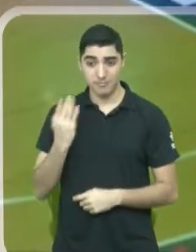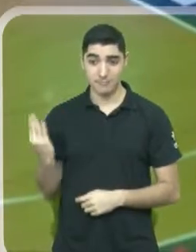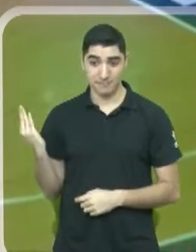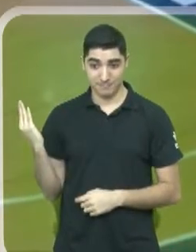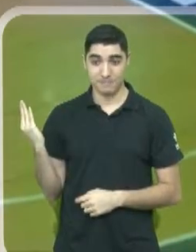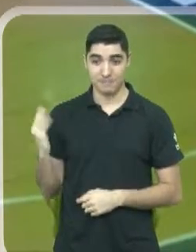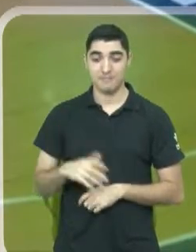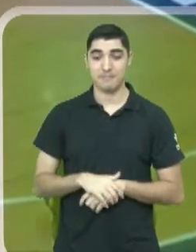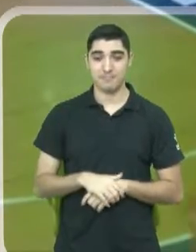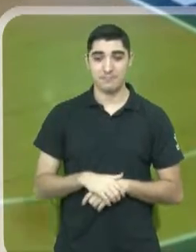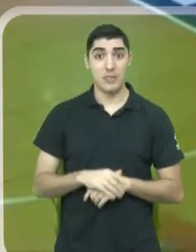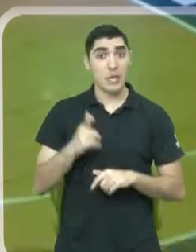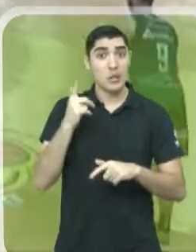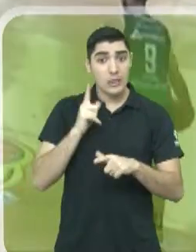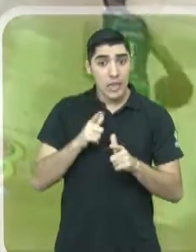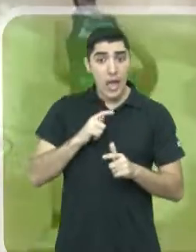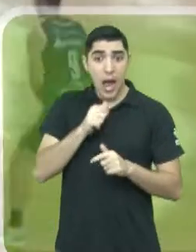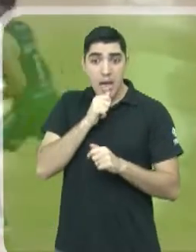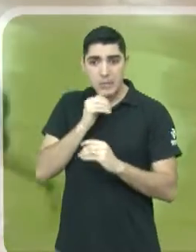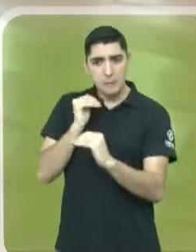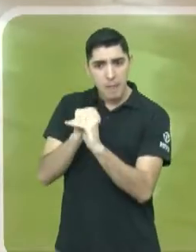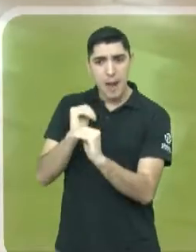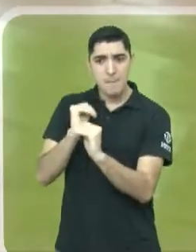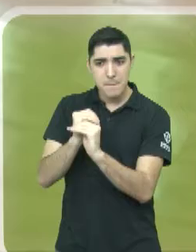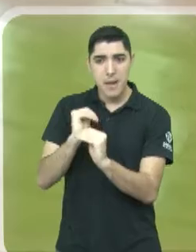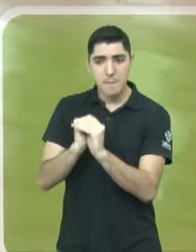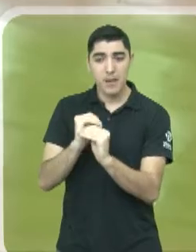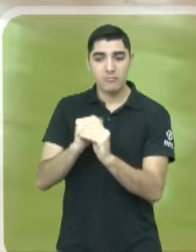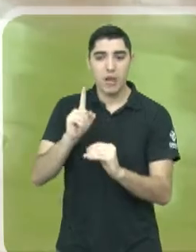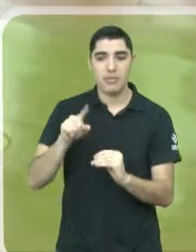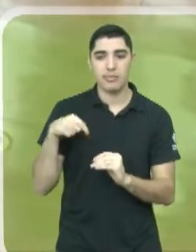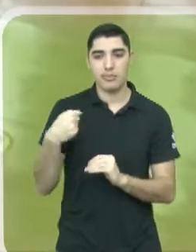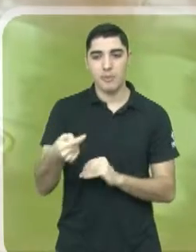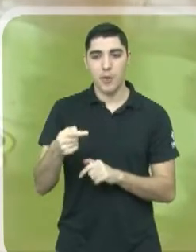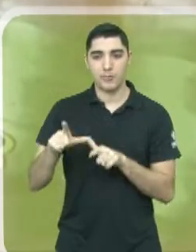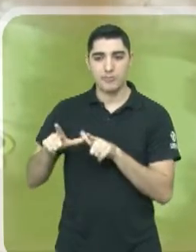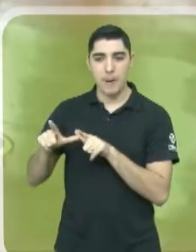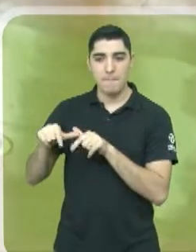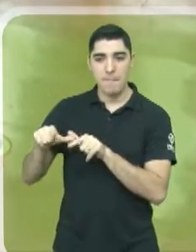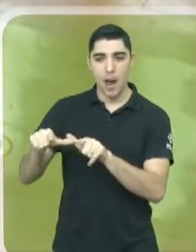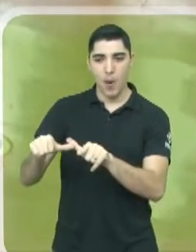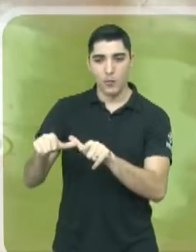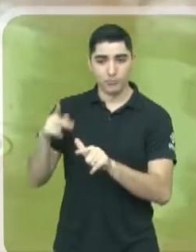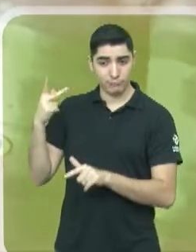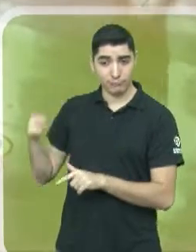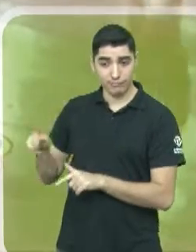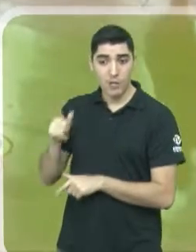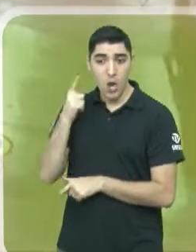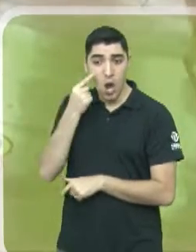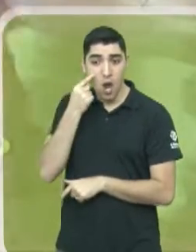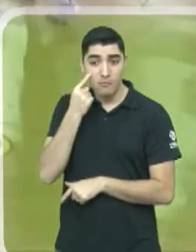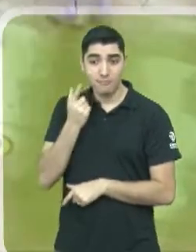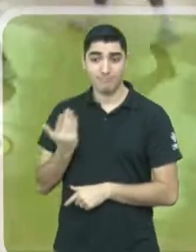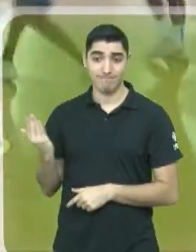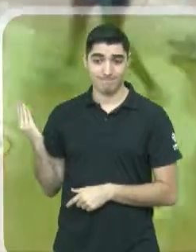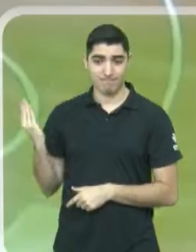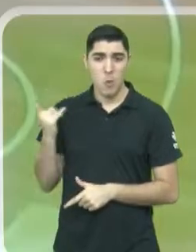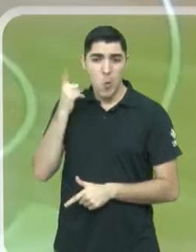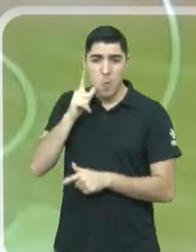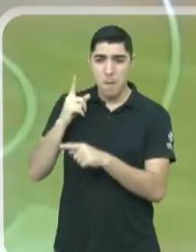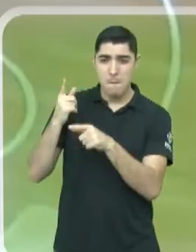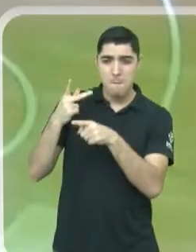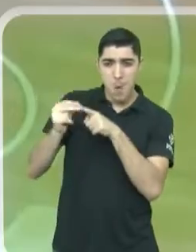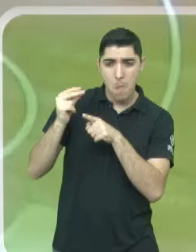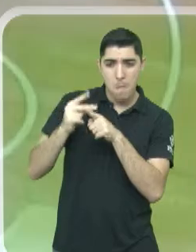os 43-43. A partir daí, o time do técnico Guerrinha começou a deslanchar na partida,